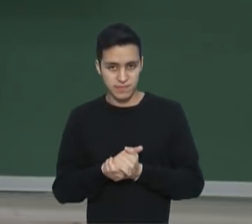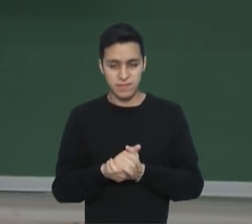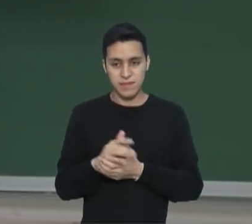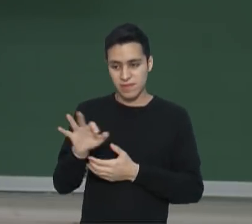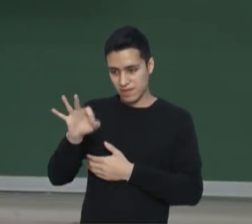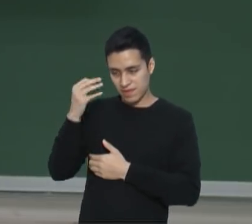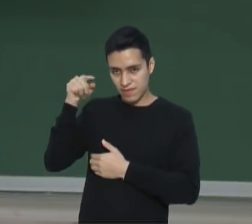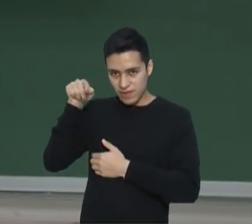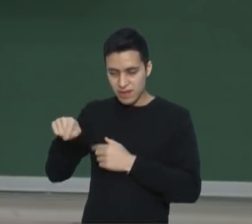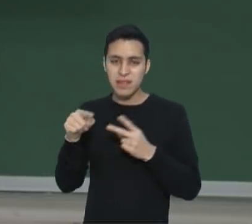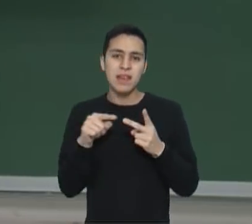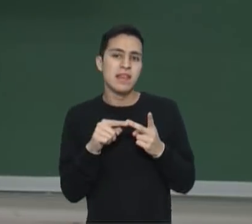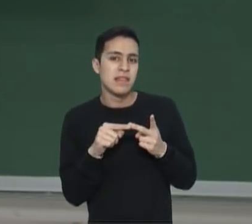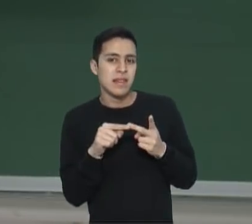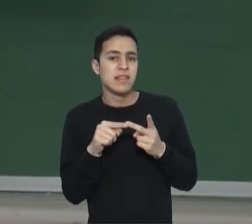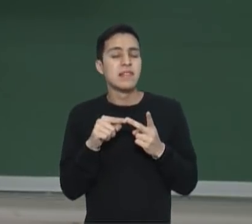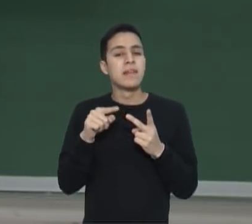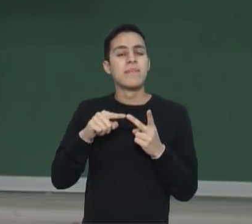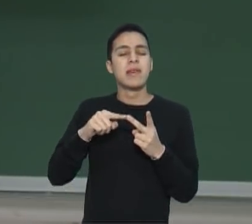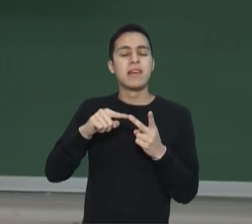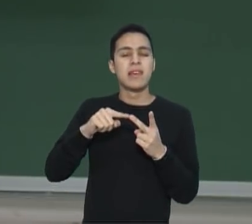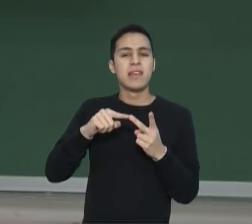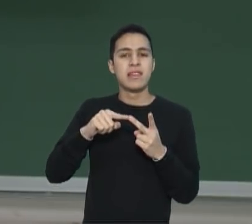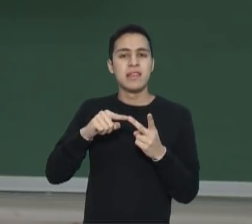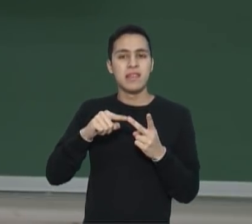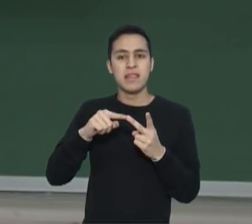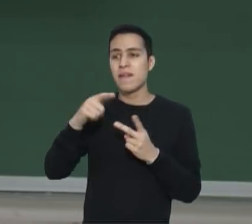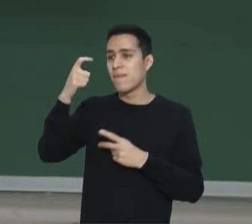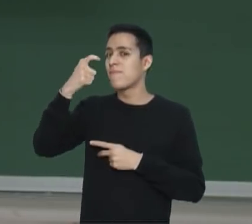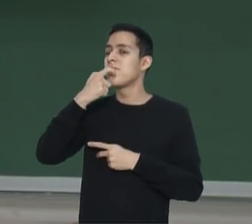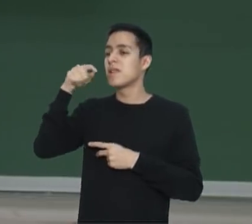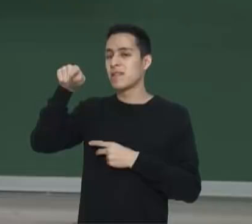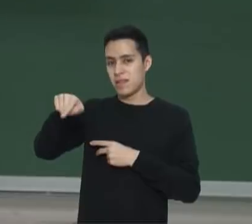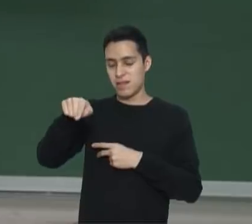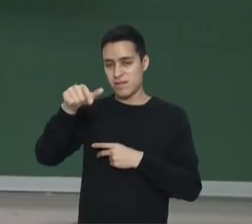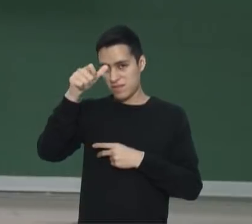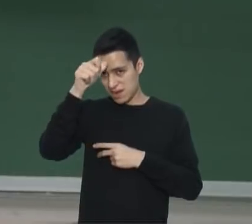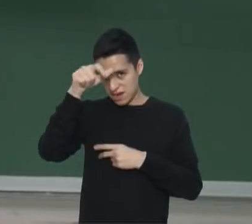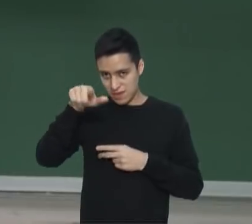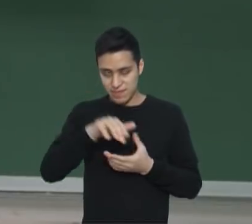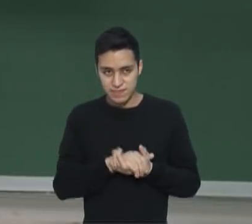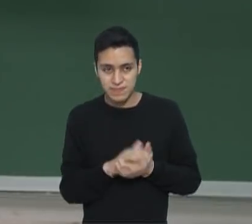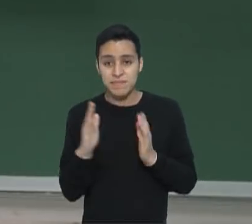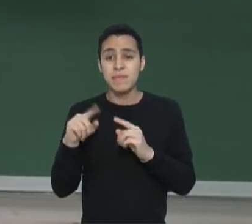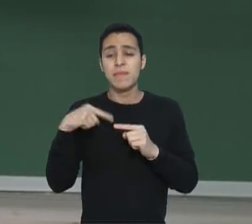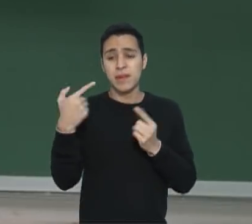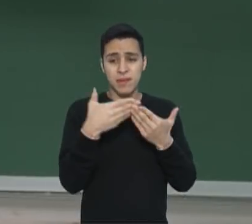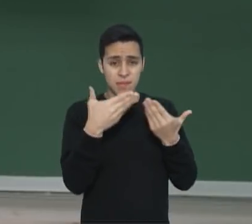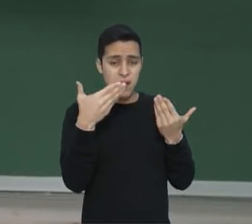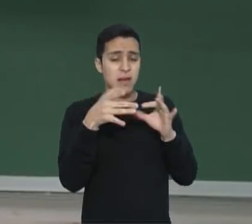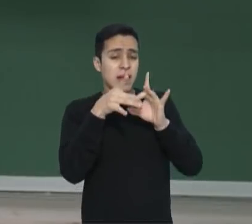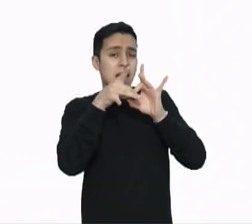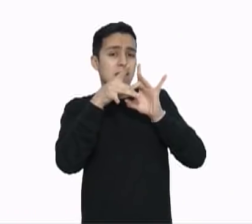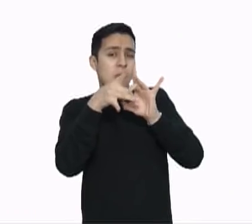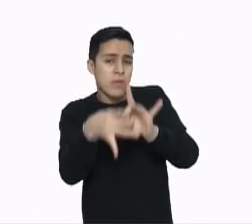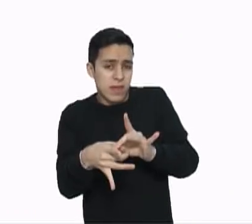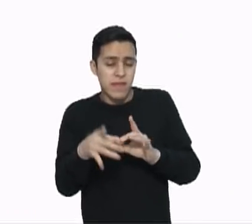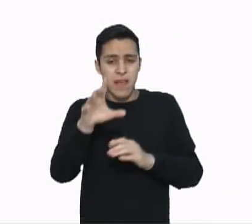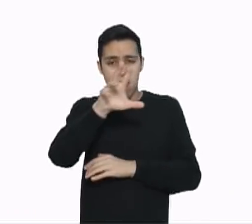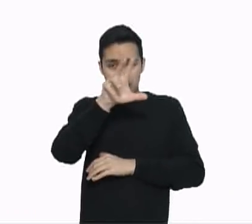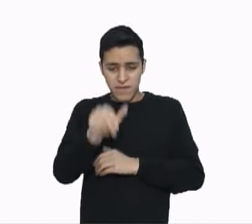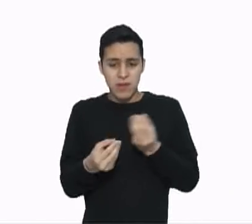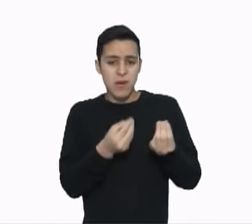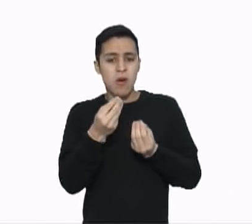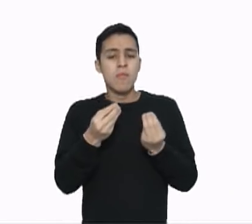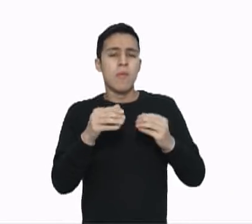imperialismo britânico lá na Índia. Na próxima aula, vamos tratar aí do contexto africano e vamos ver o panafricanismo e